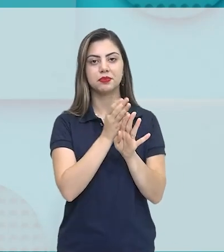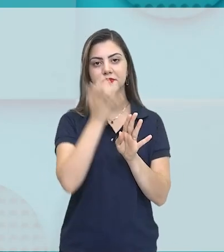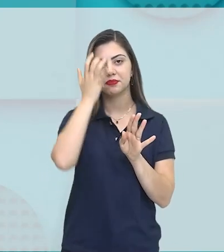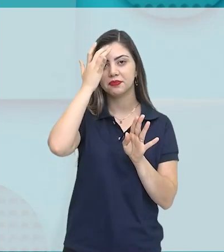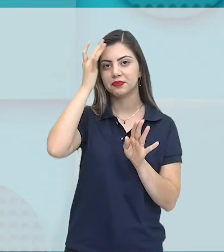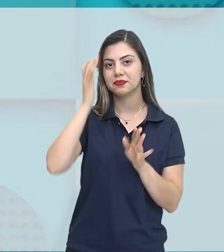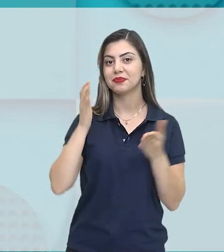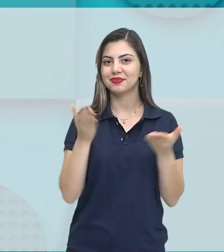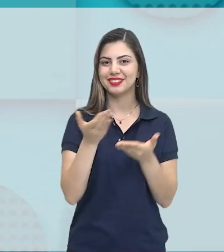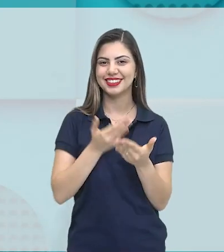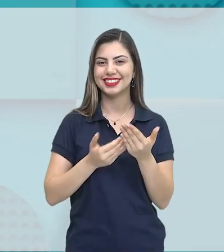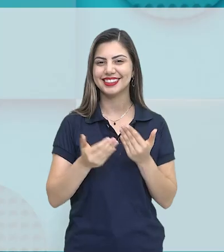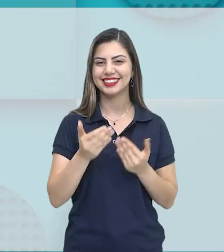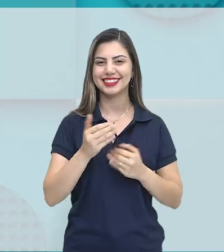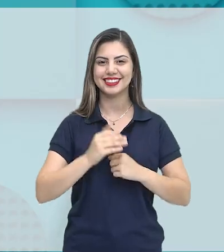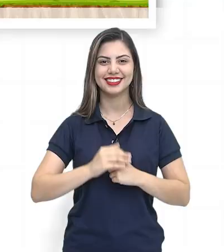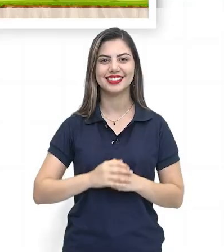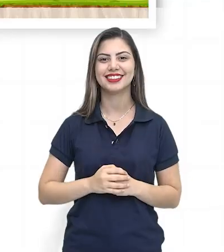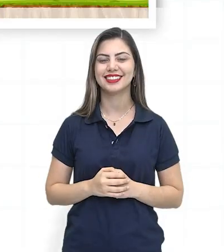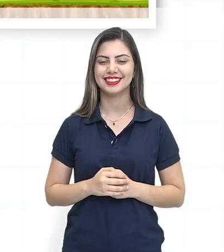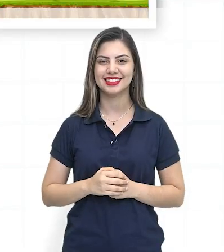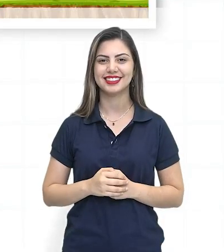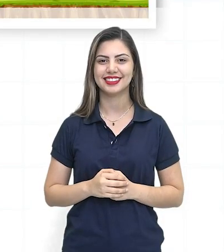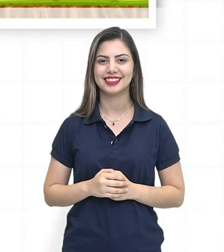explícitas. Vamos lá?